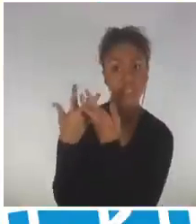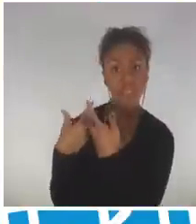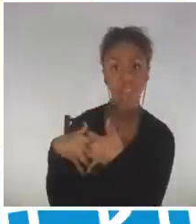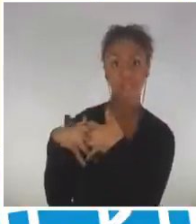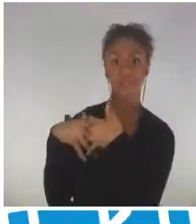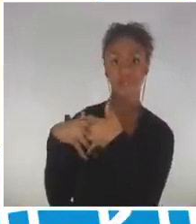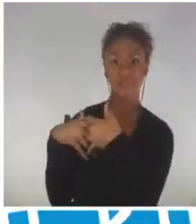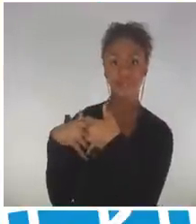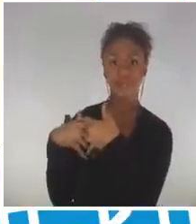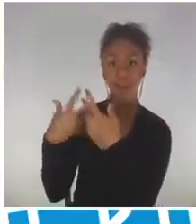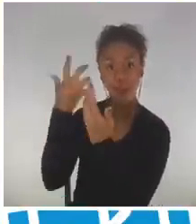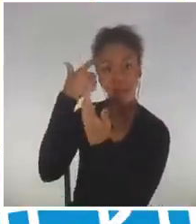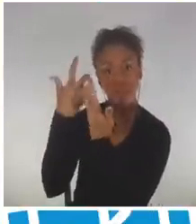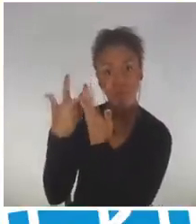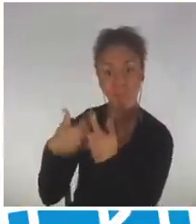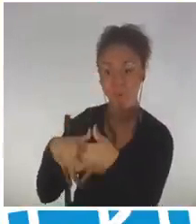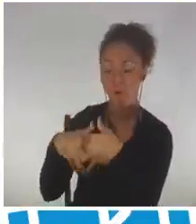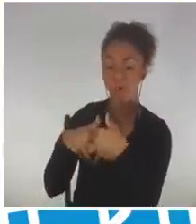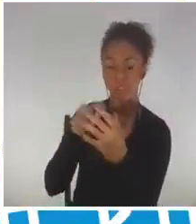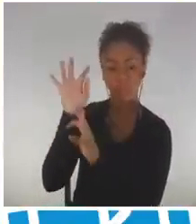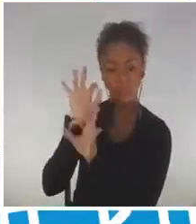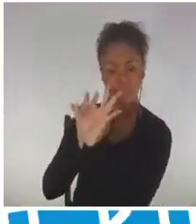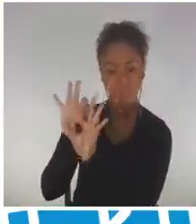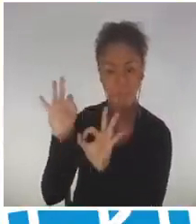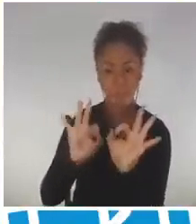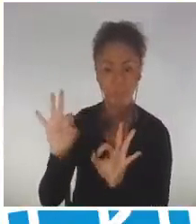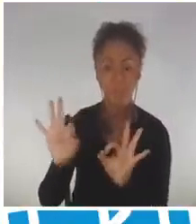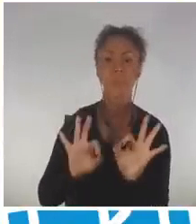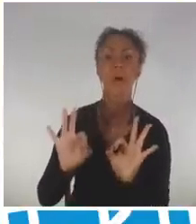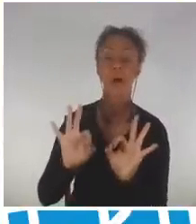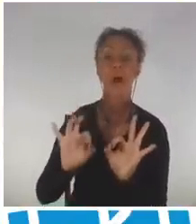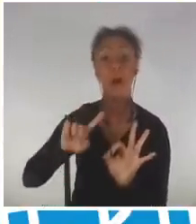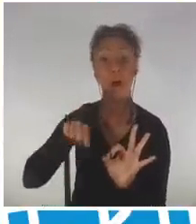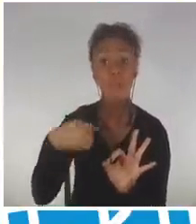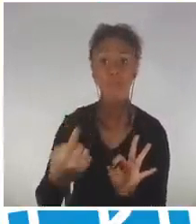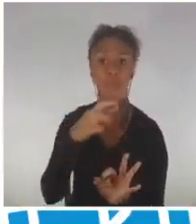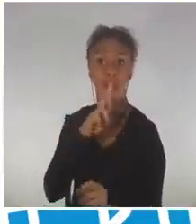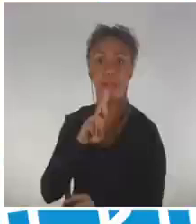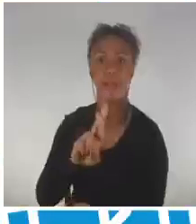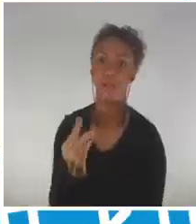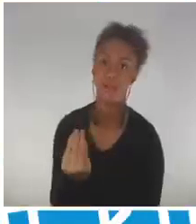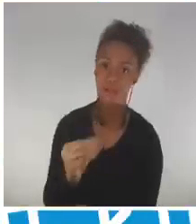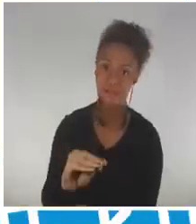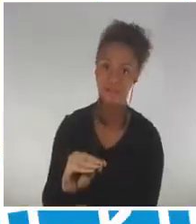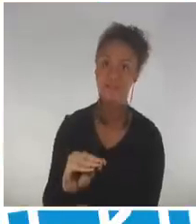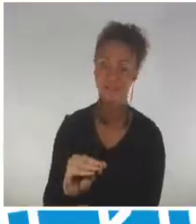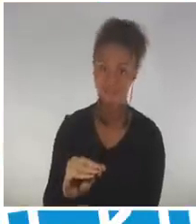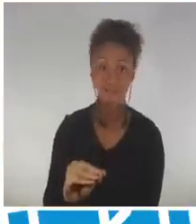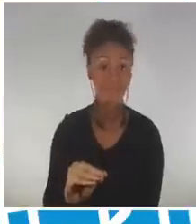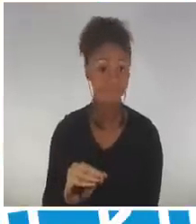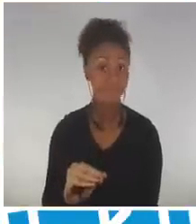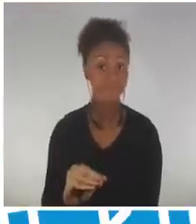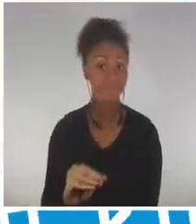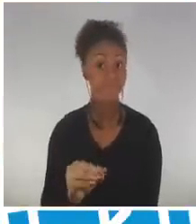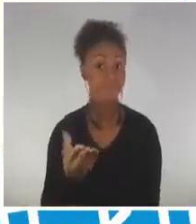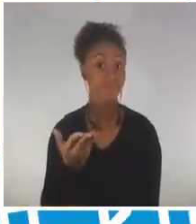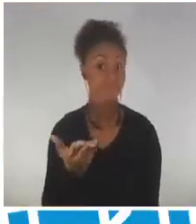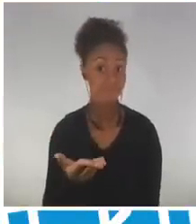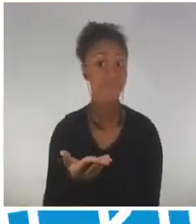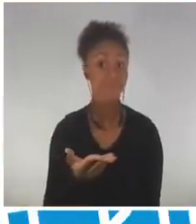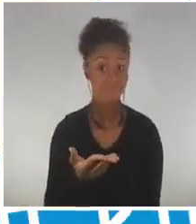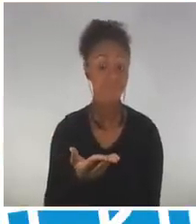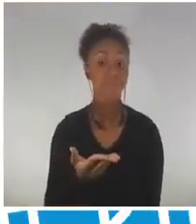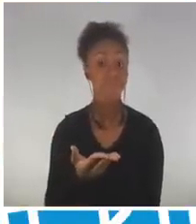sua resposta, organizar seu pensamento para responder. Então, essa seria uma